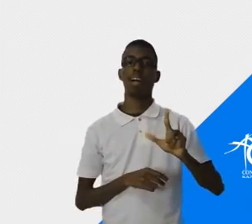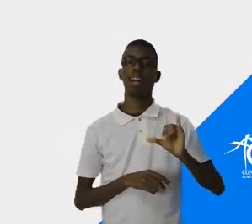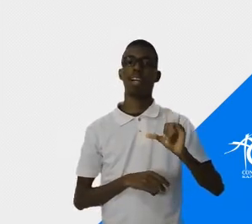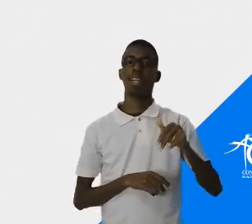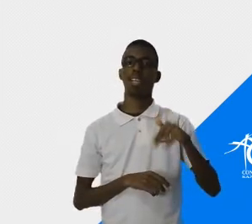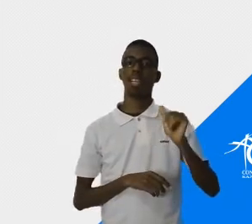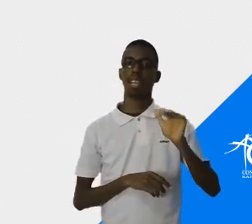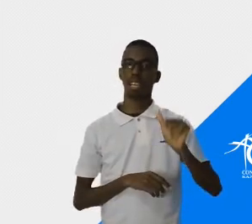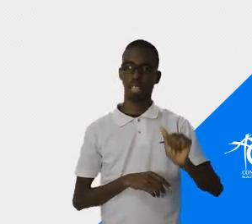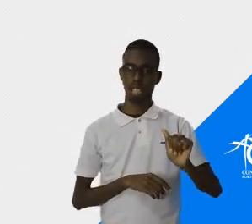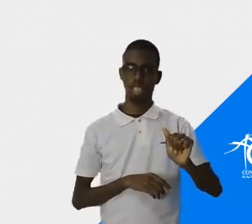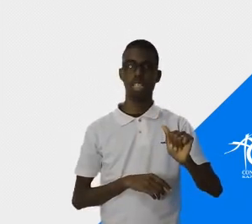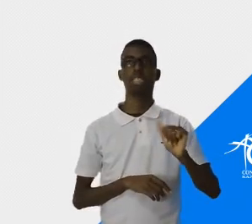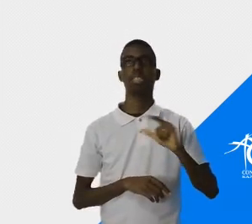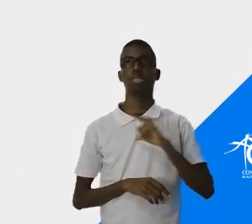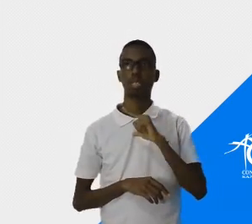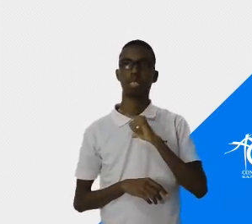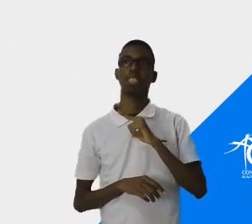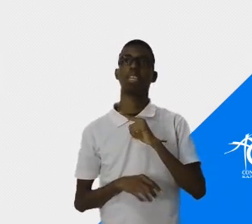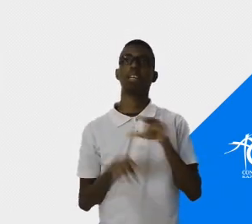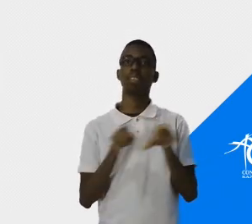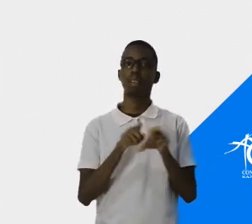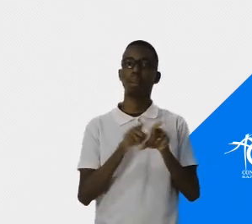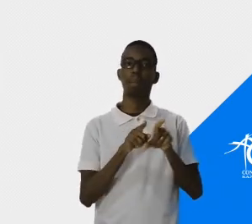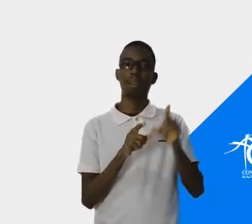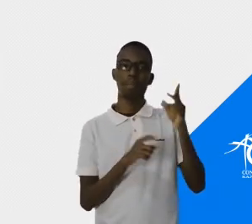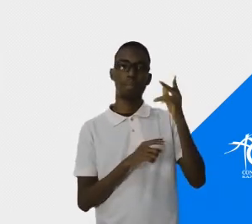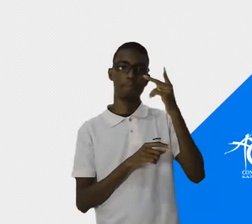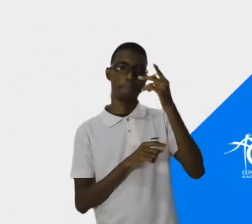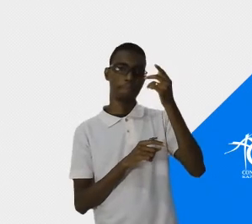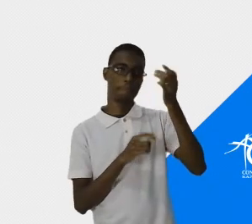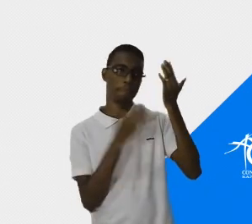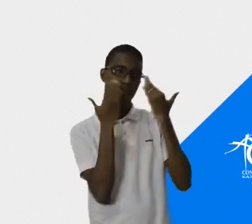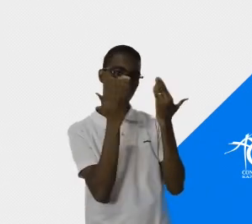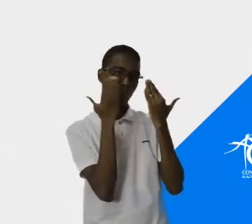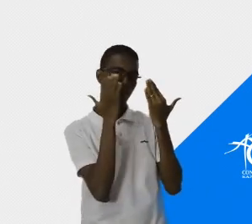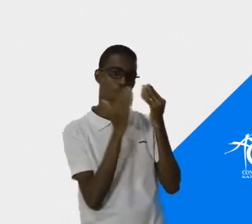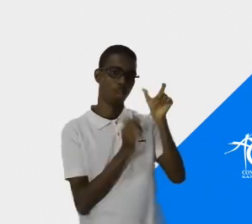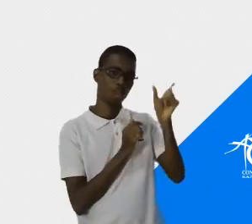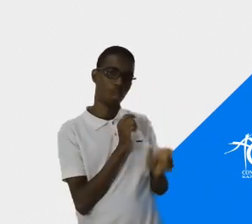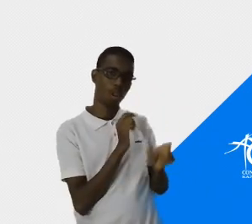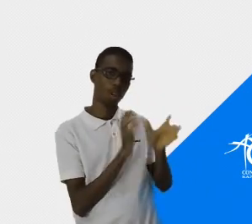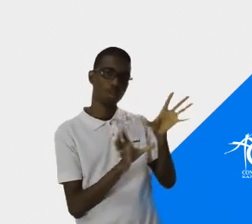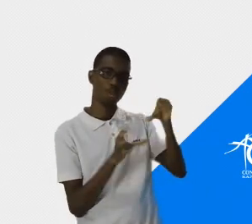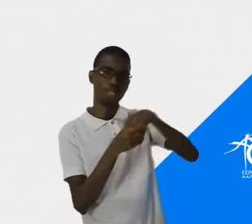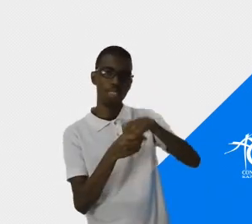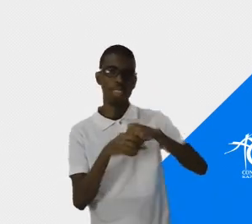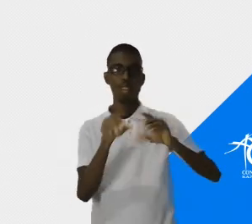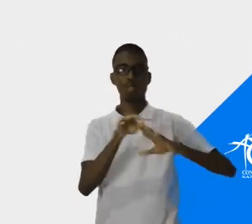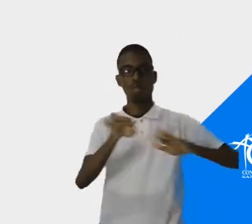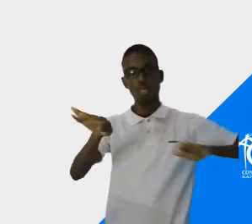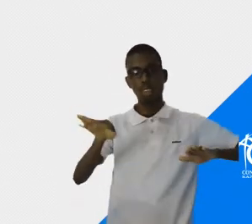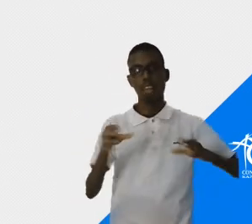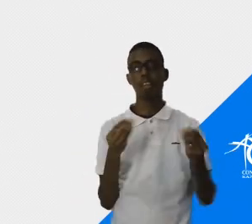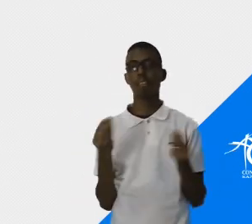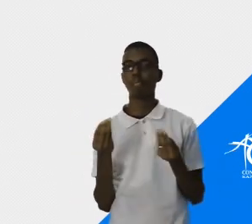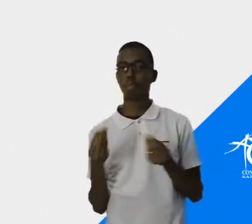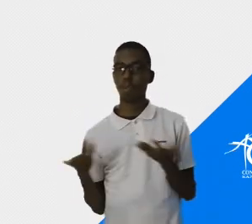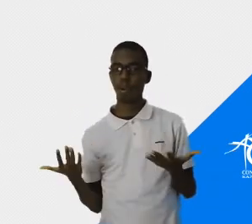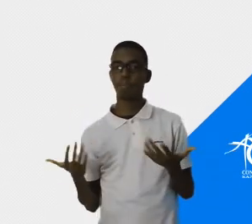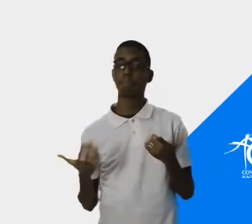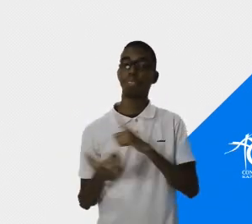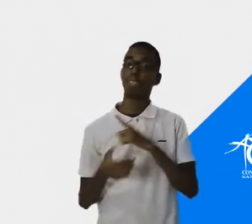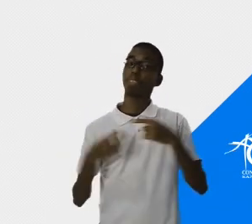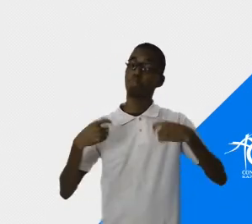às condições psicológicas das pessoas no trânsito, é preciso que os instrumentos psicológicos têm a chamada validade preditiva, ou seja, auxiliem na capacidade de